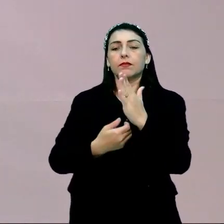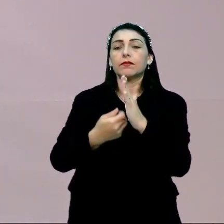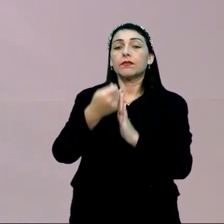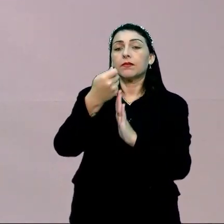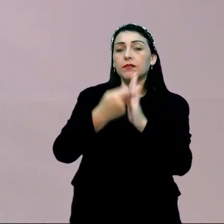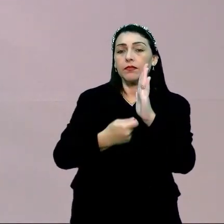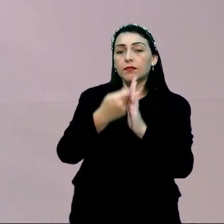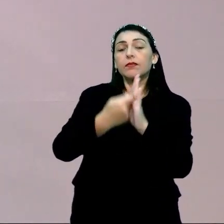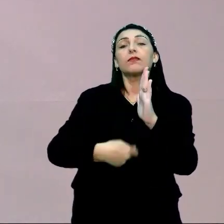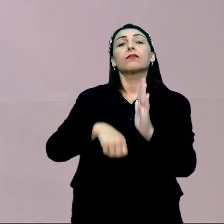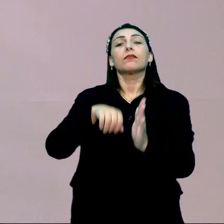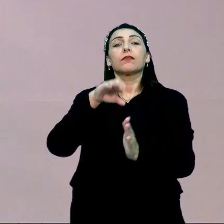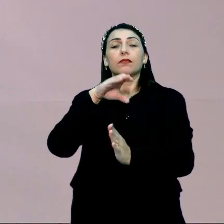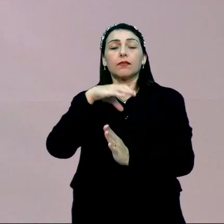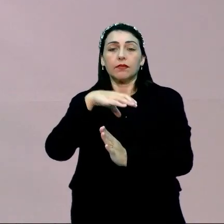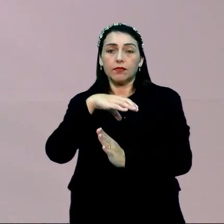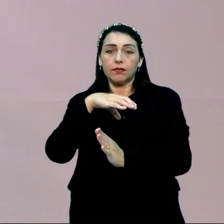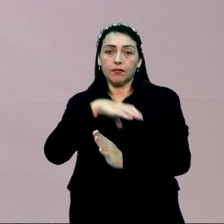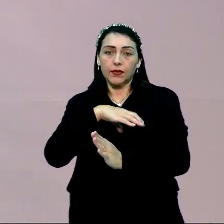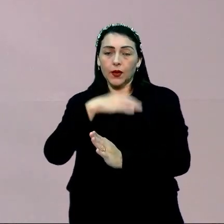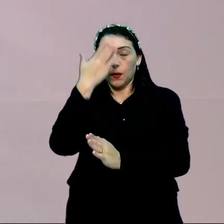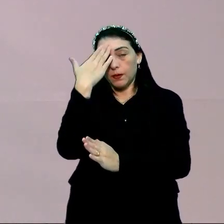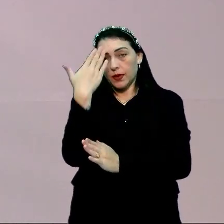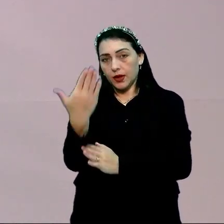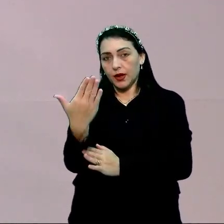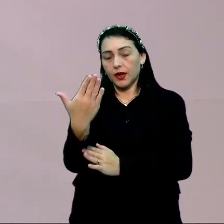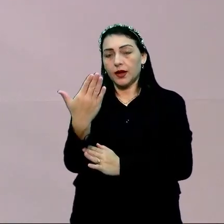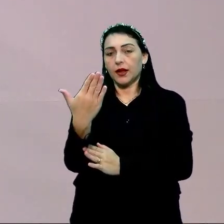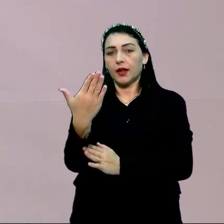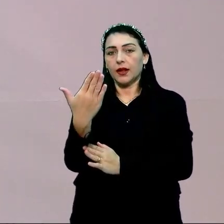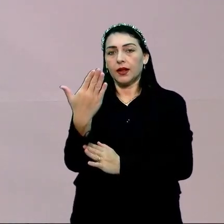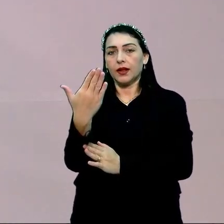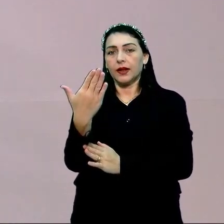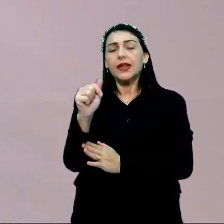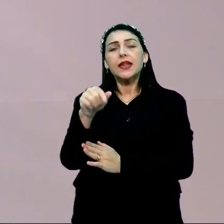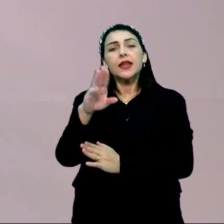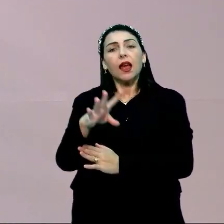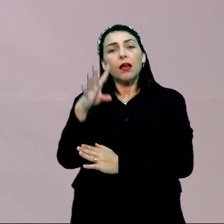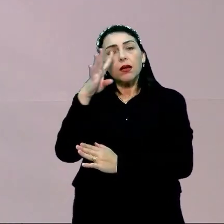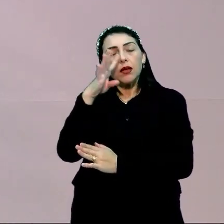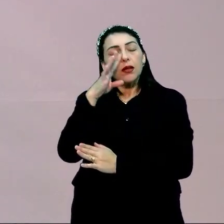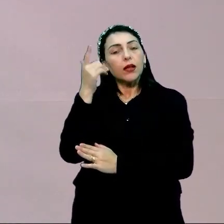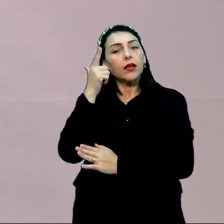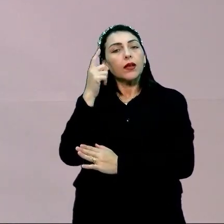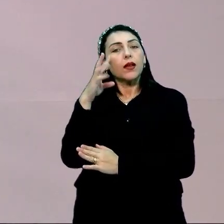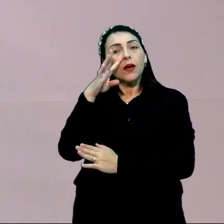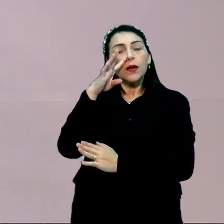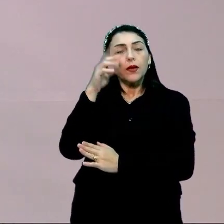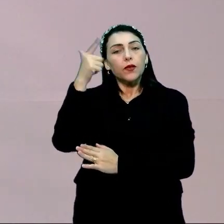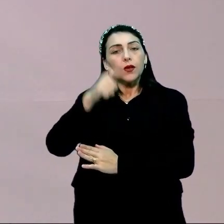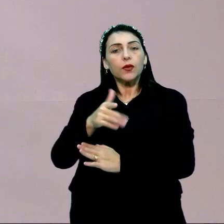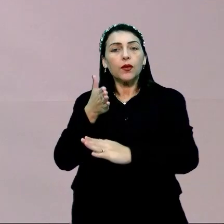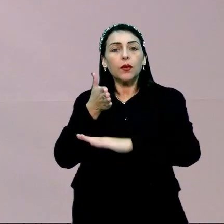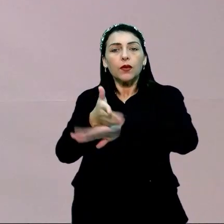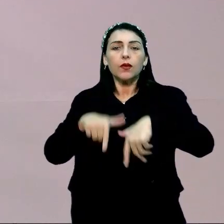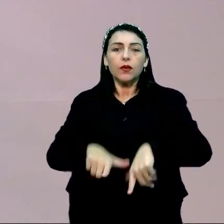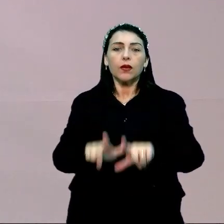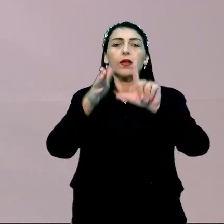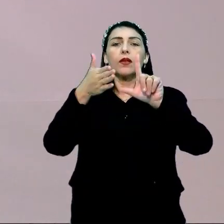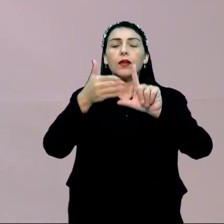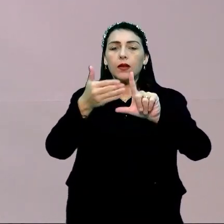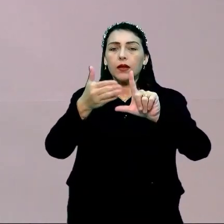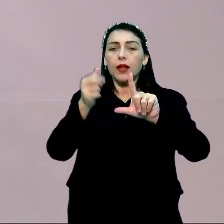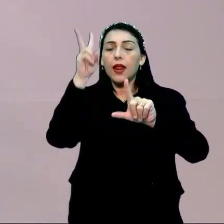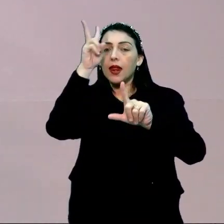componente curricular de língua portuguesa. Muito obrigada. Quem tiver interesse de assistir novamente, pode acessar a nossa